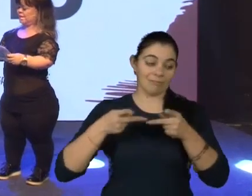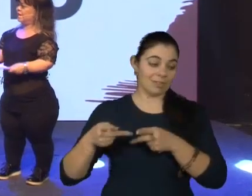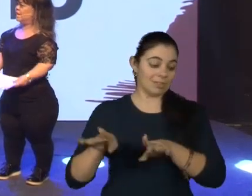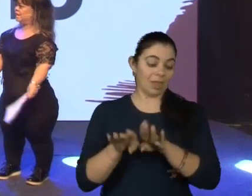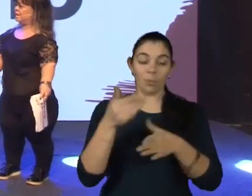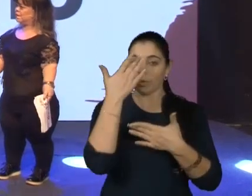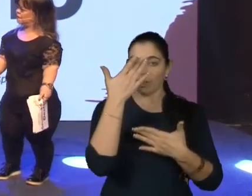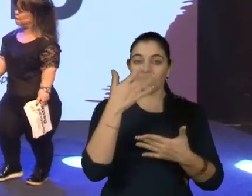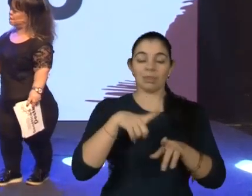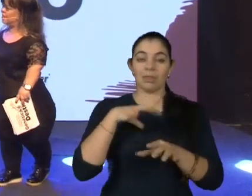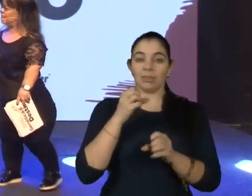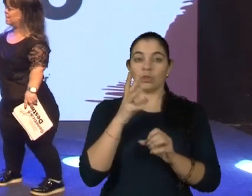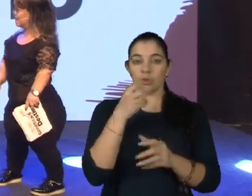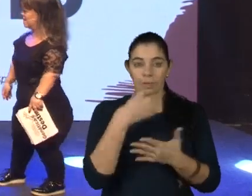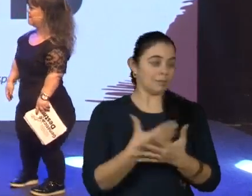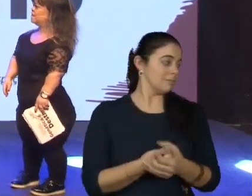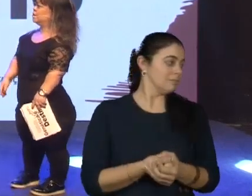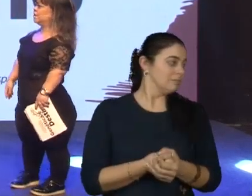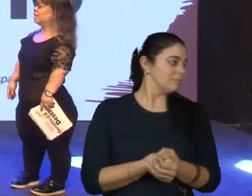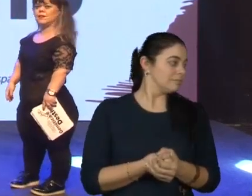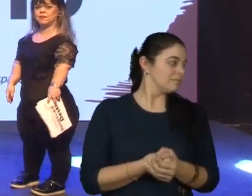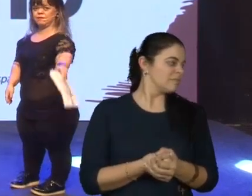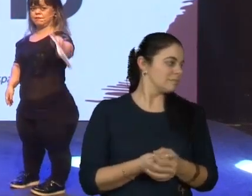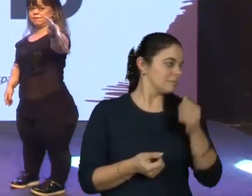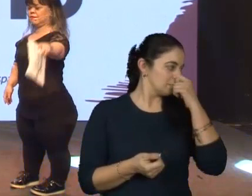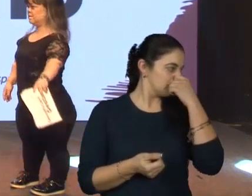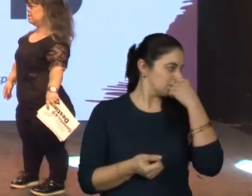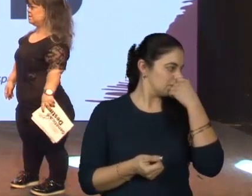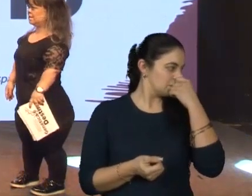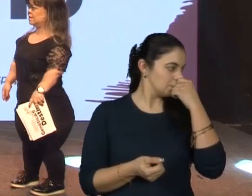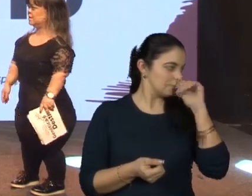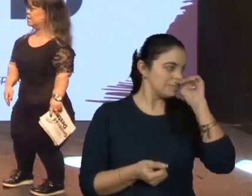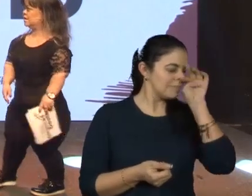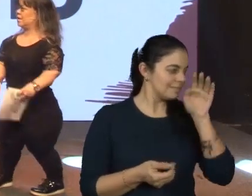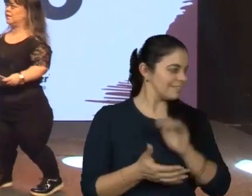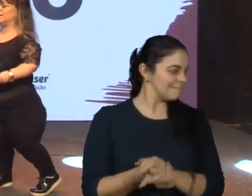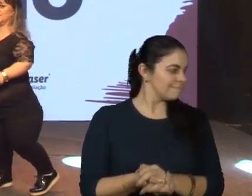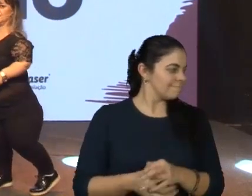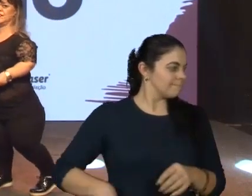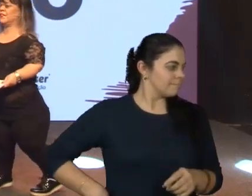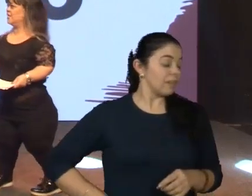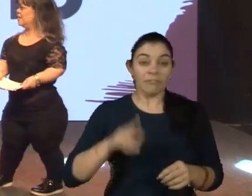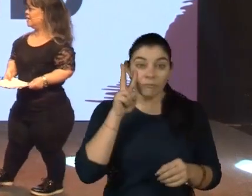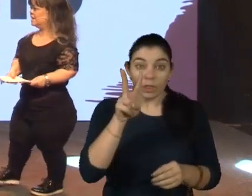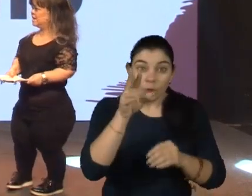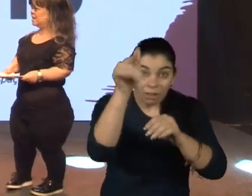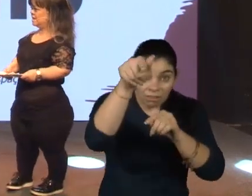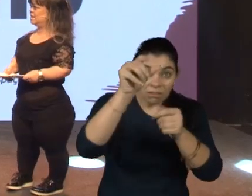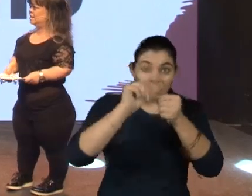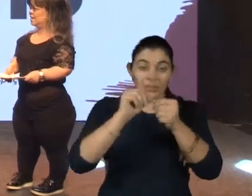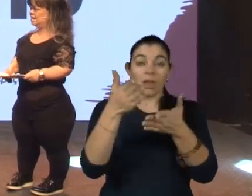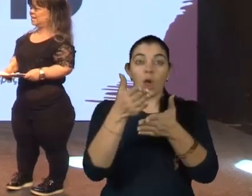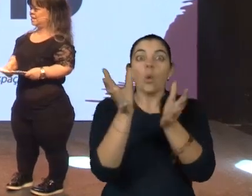tarde. Obrigada. Tudo bem? Sim. Mari, aquela câmera lá, tá vendo? Aquela primeira câmera ali? Sim. É onde tá a